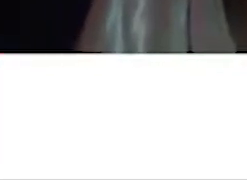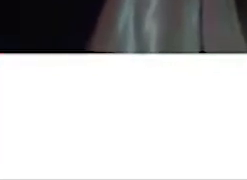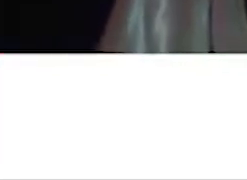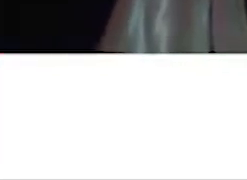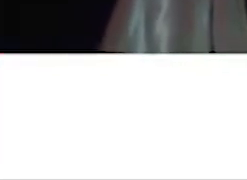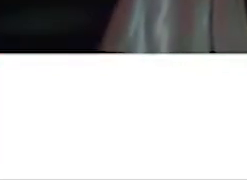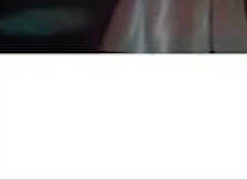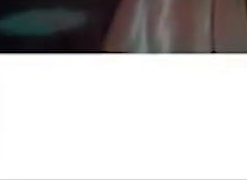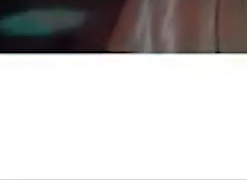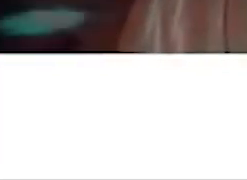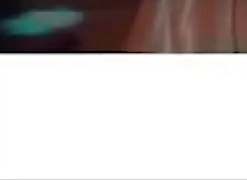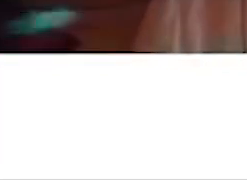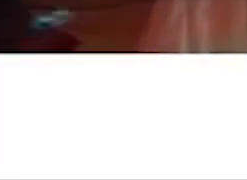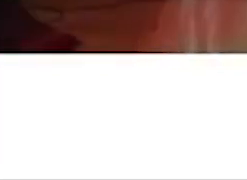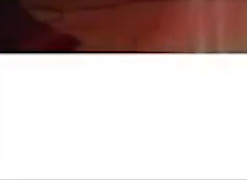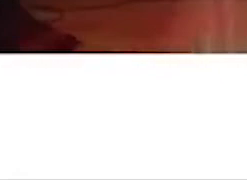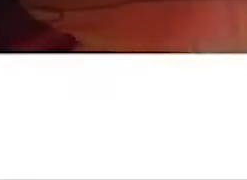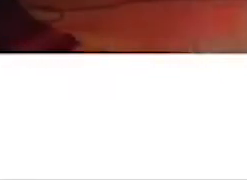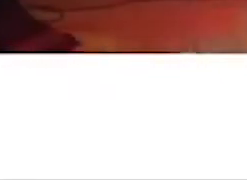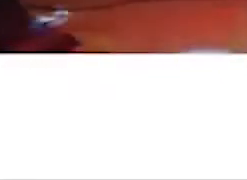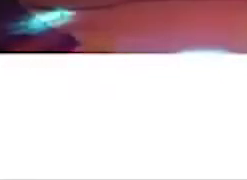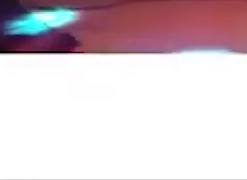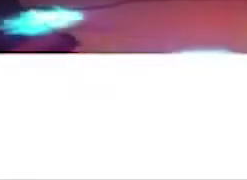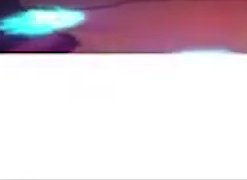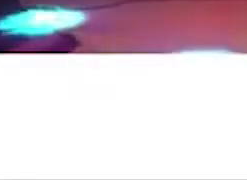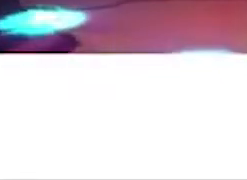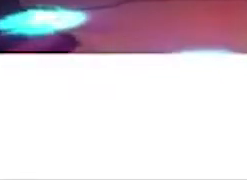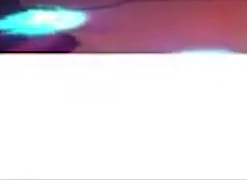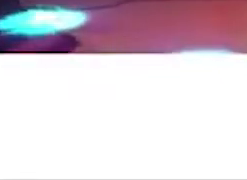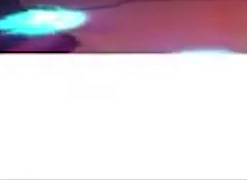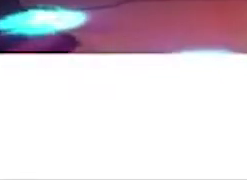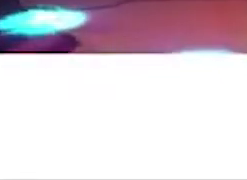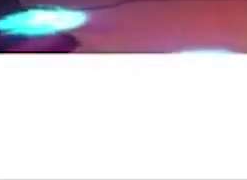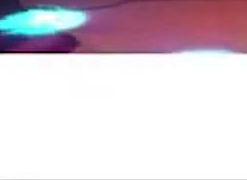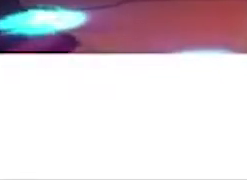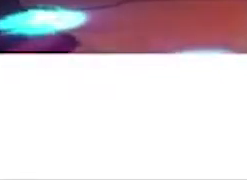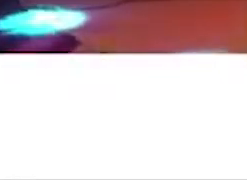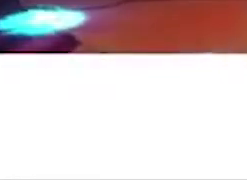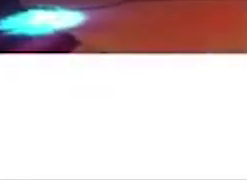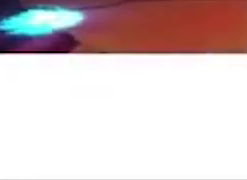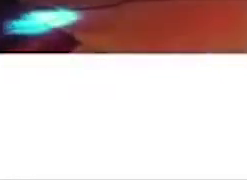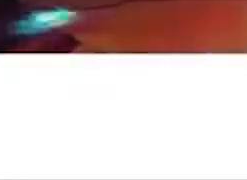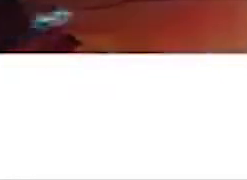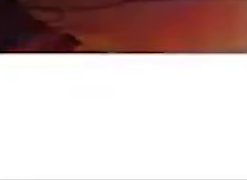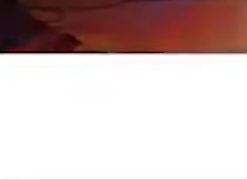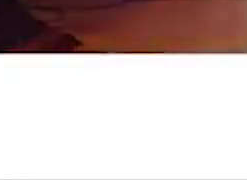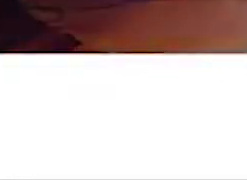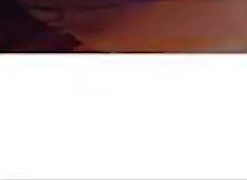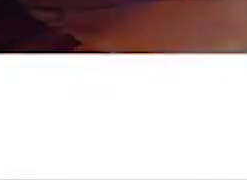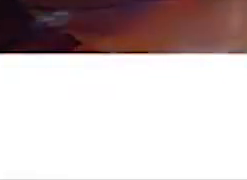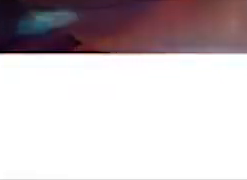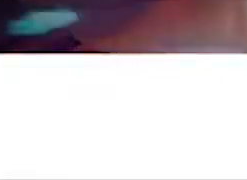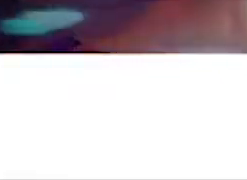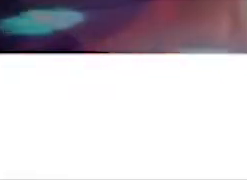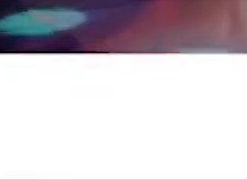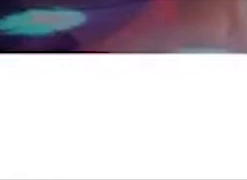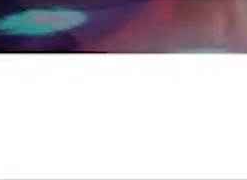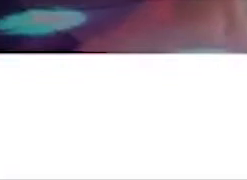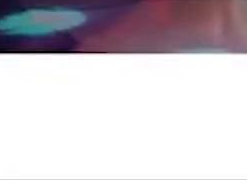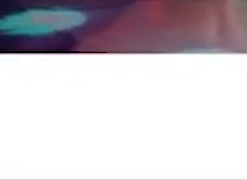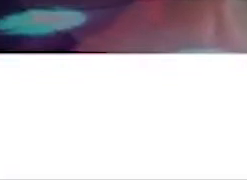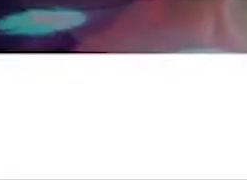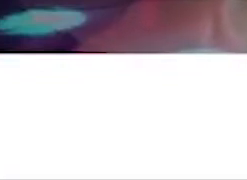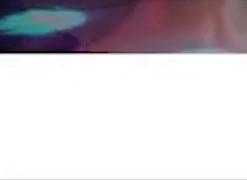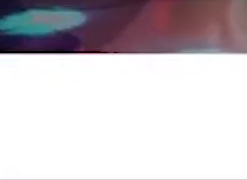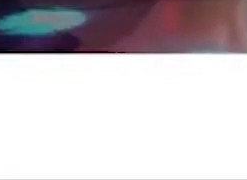ouvido, cheio de desaforo, disse uma tua garupa, e é contigo que